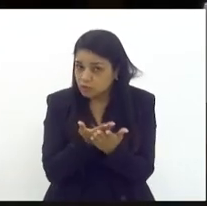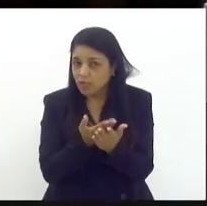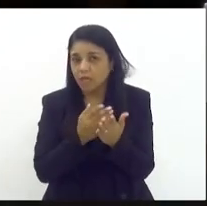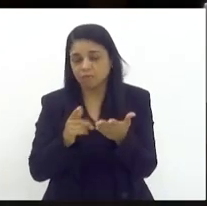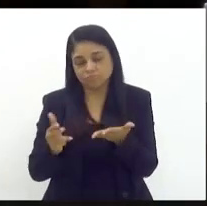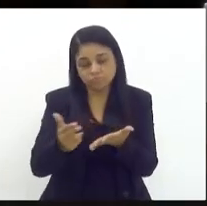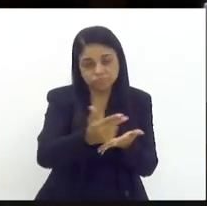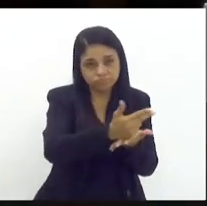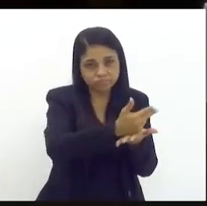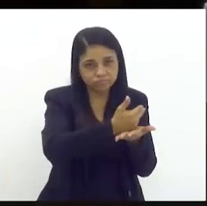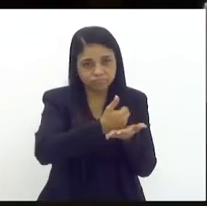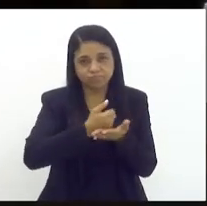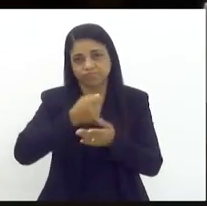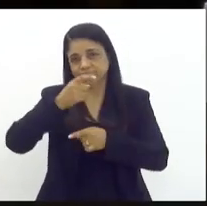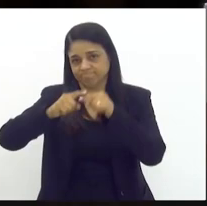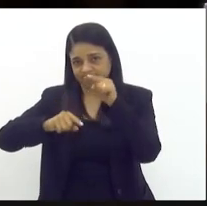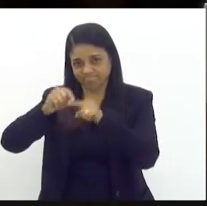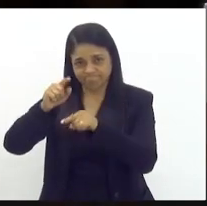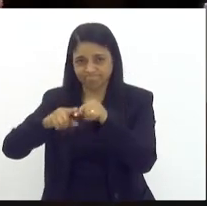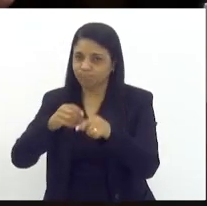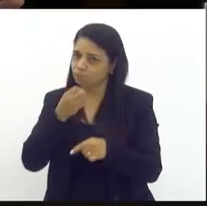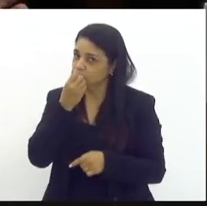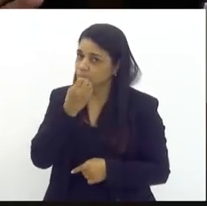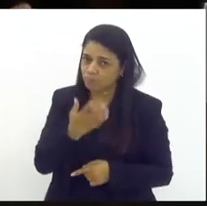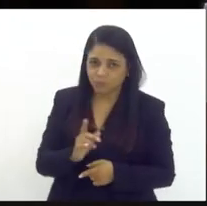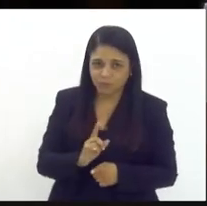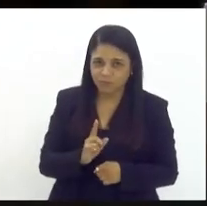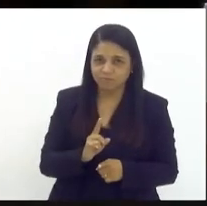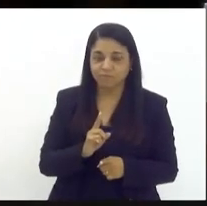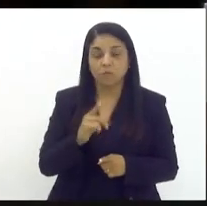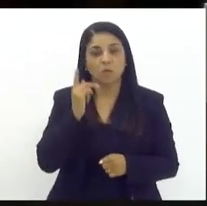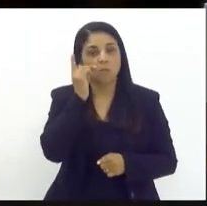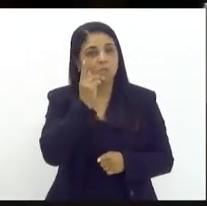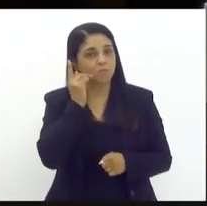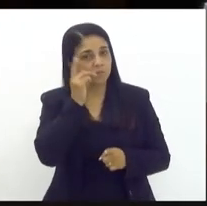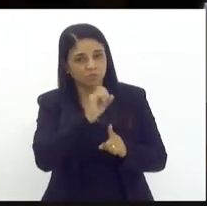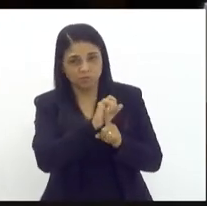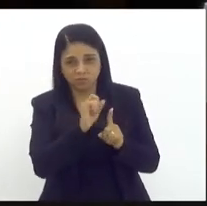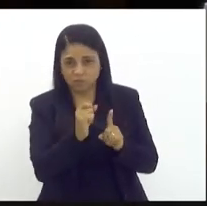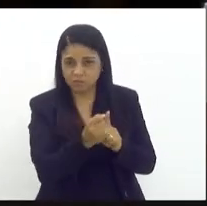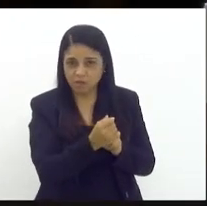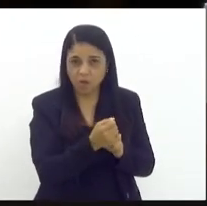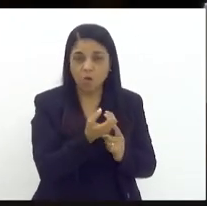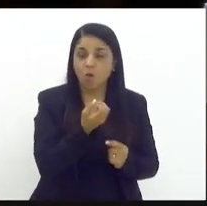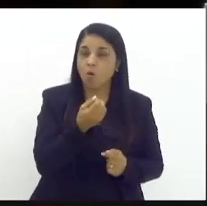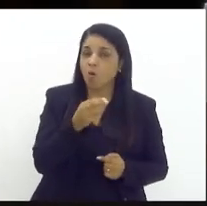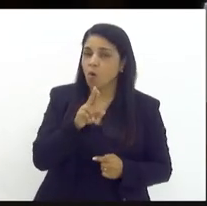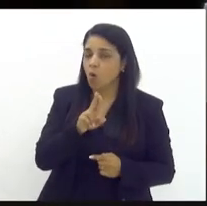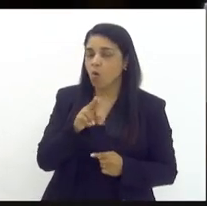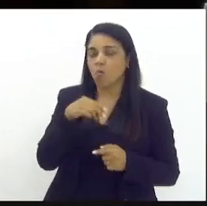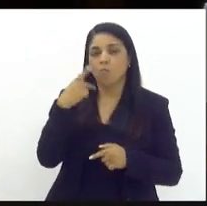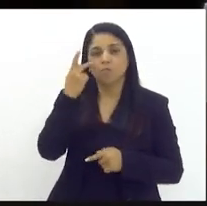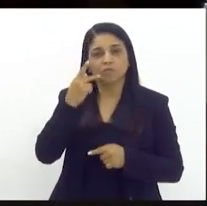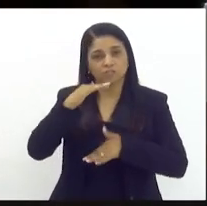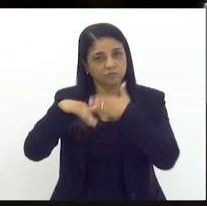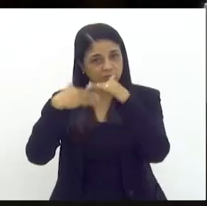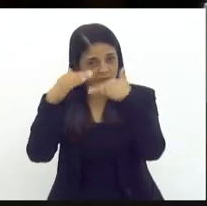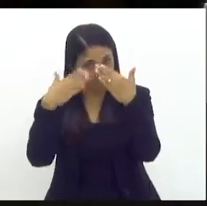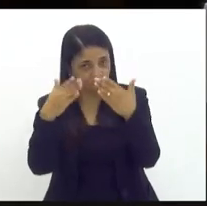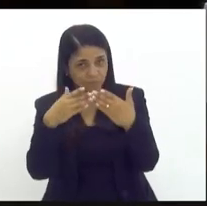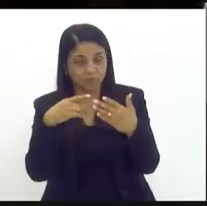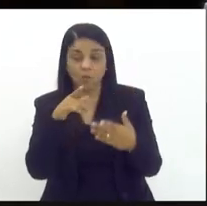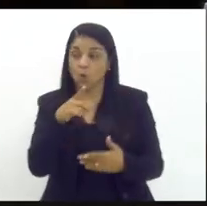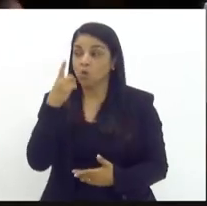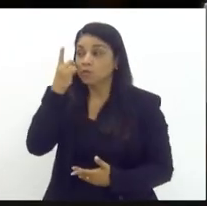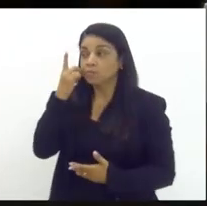tributação sobre o consumo não é um bom instrumento para você fazer seja política social seja política de desenvolvimento o exemplo o